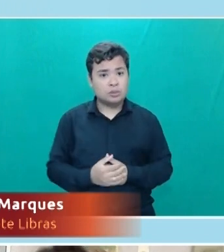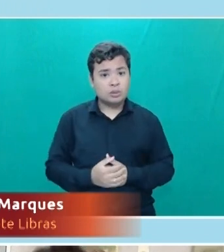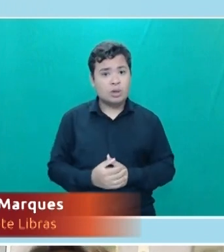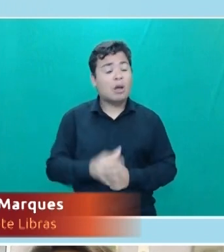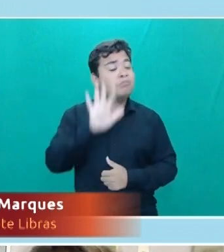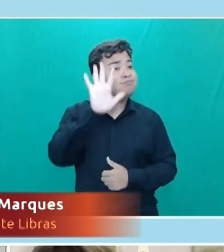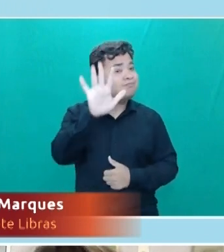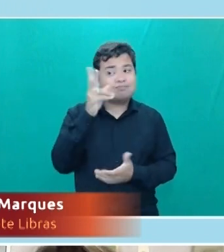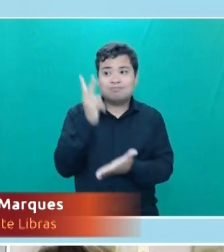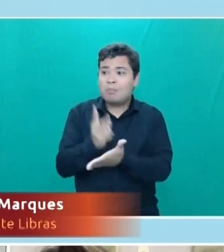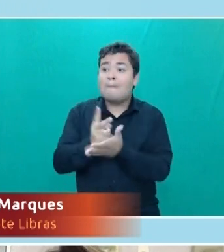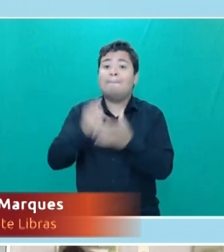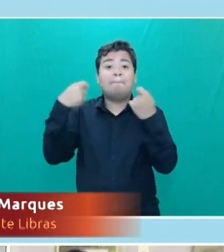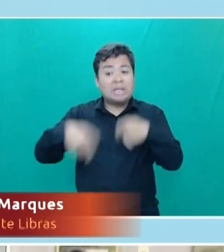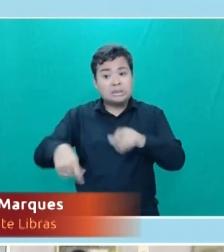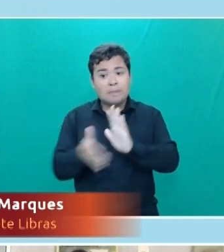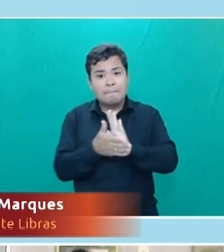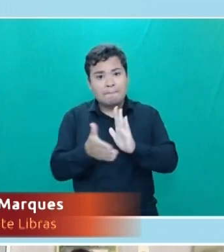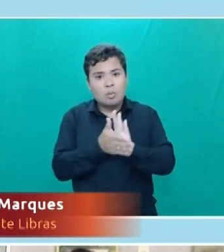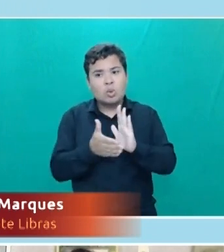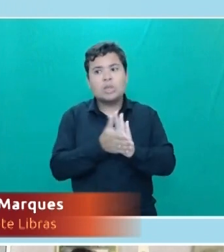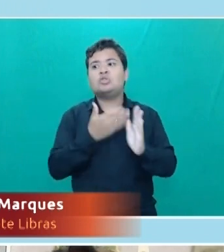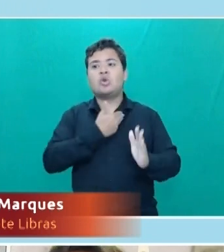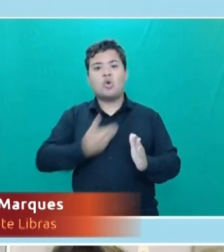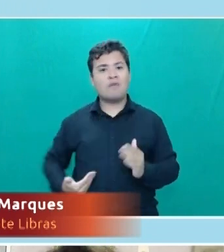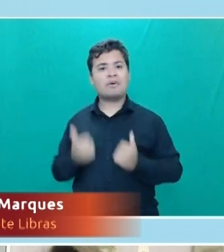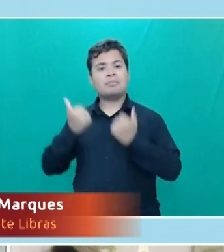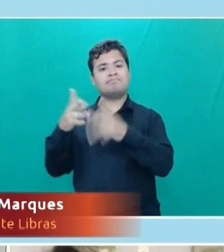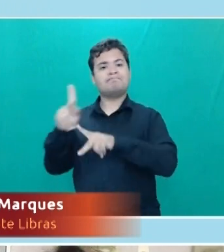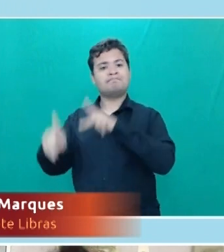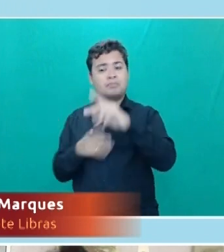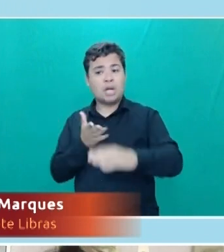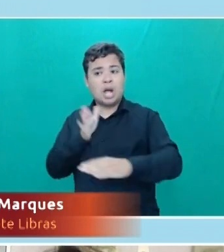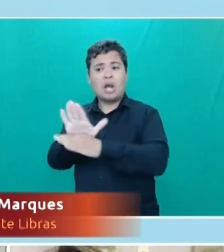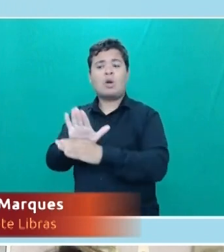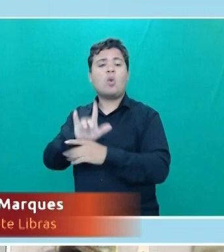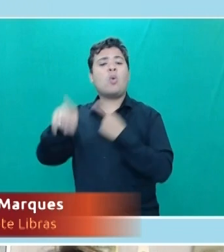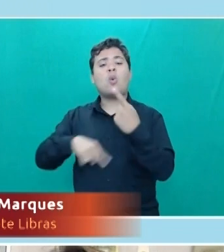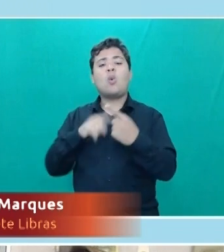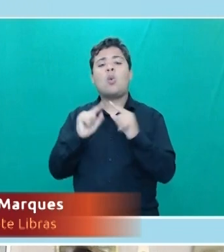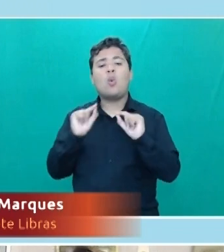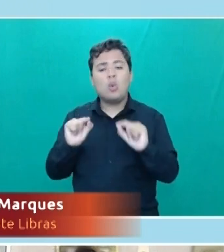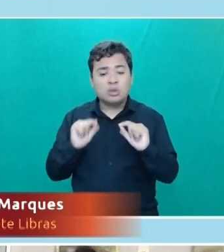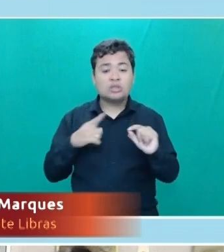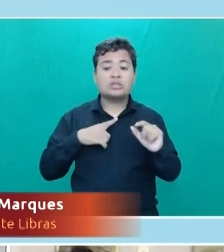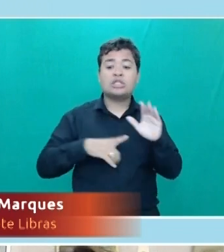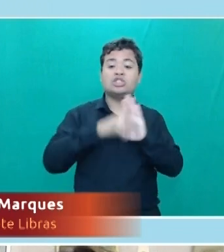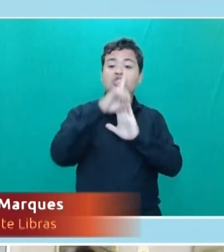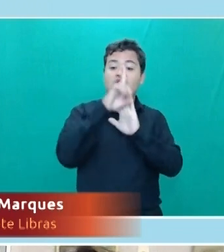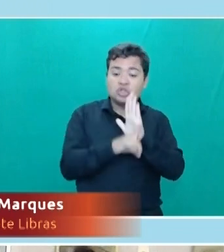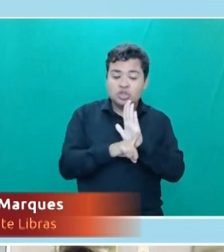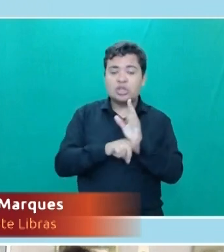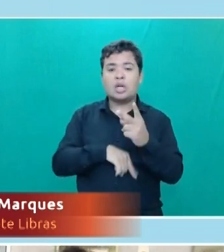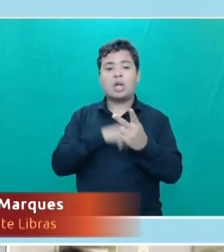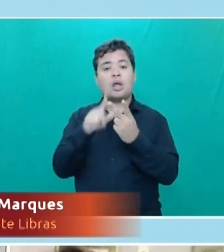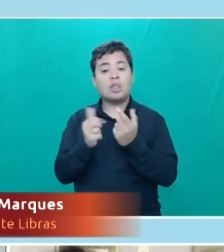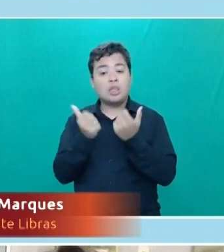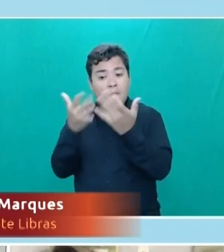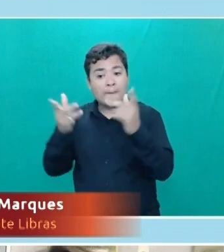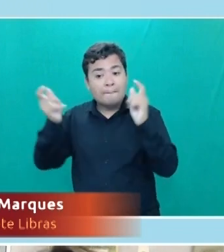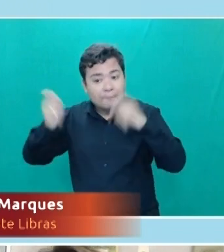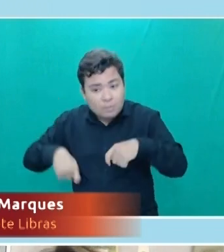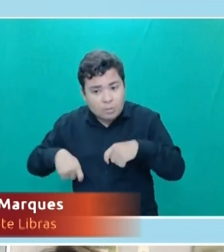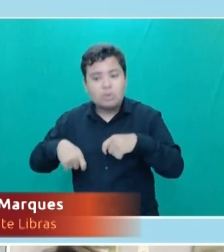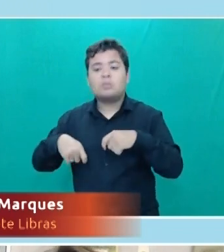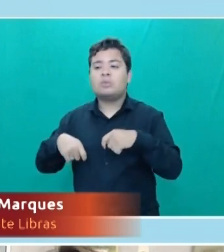de políticas públicas que equiparem em direitos, né, em oferta de condições